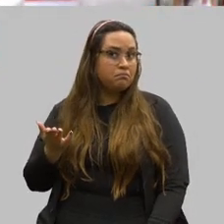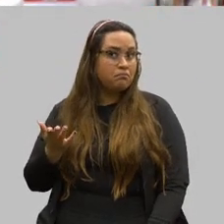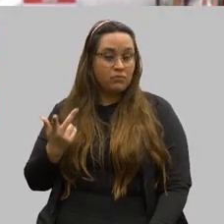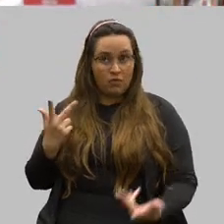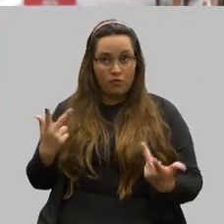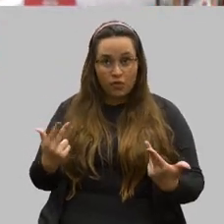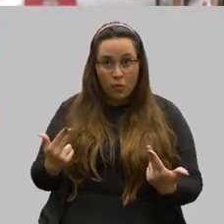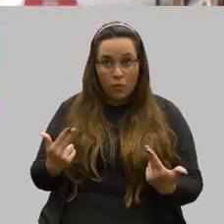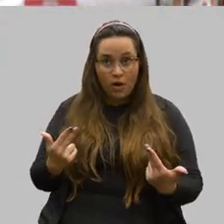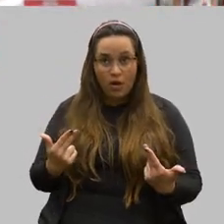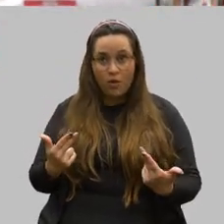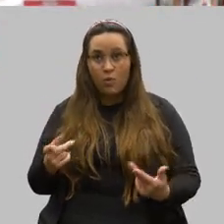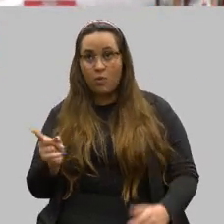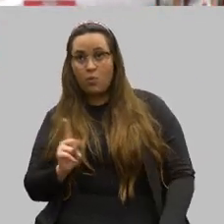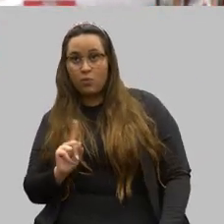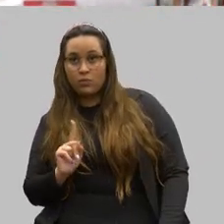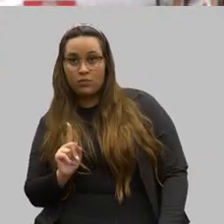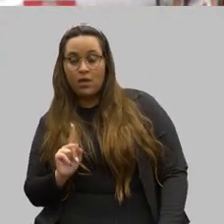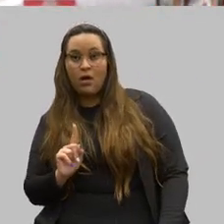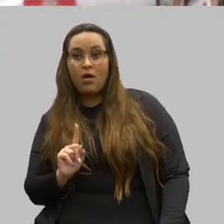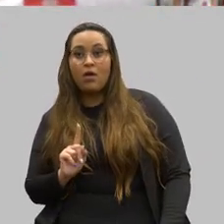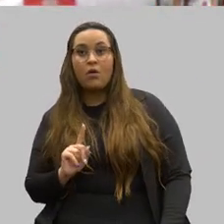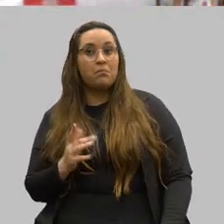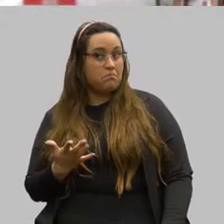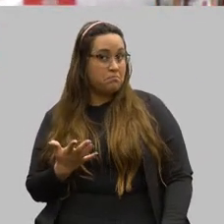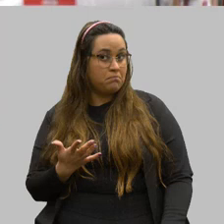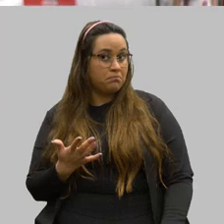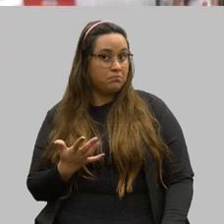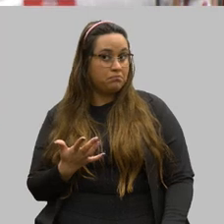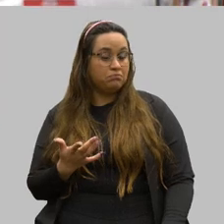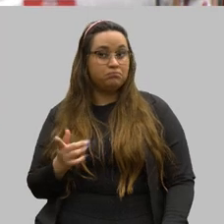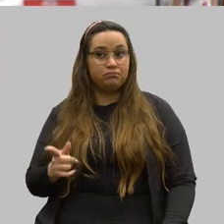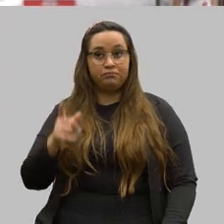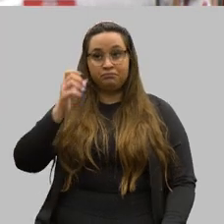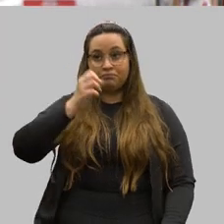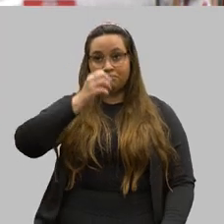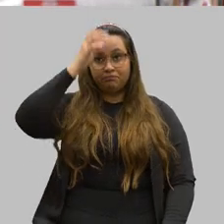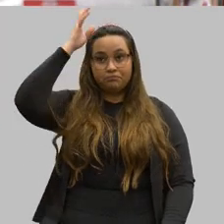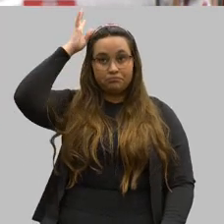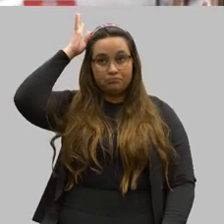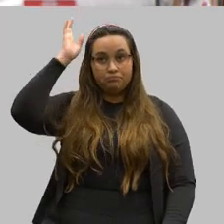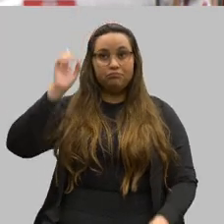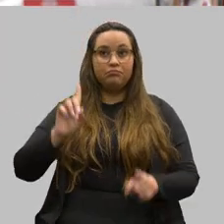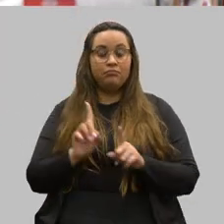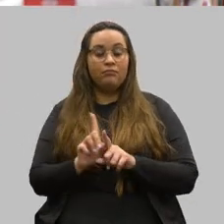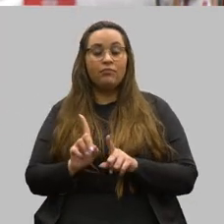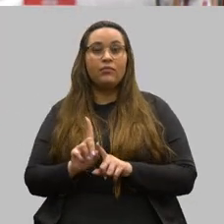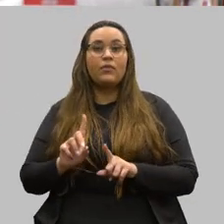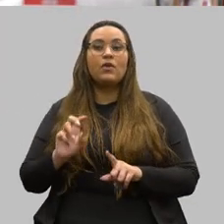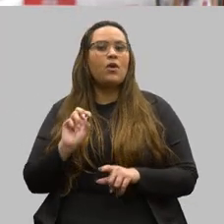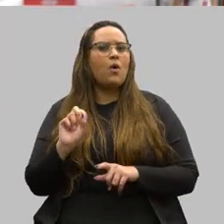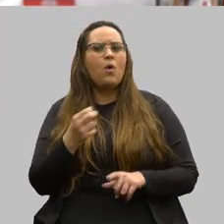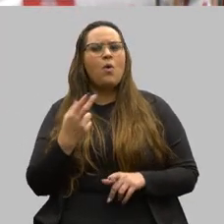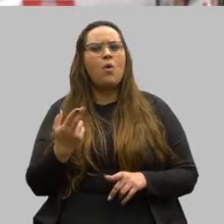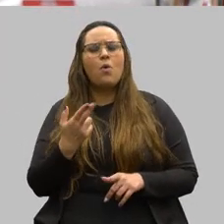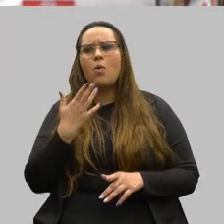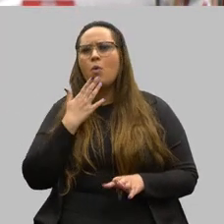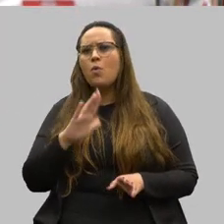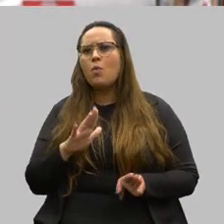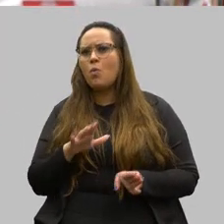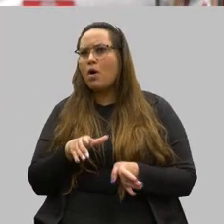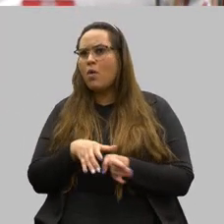igual a mesma situação Valeu para os militares do bombeiro ou qual foi a a orientação que foi dada pelo